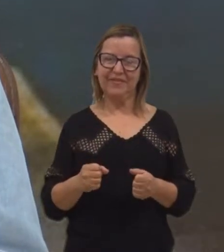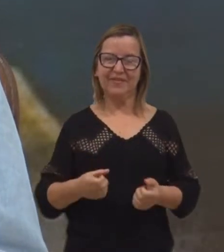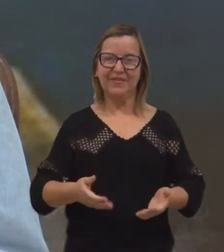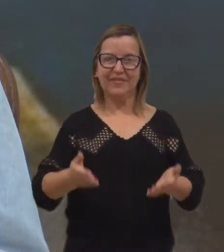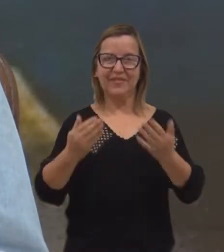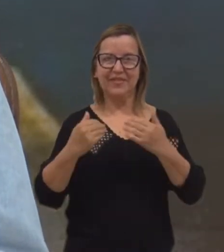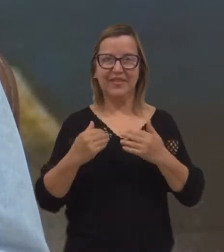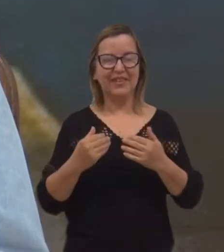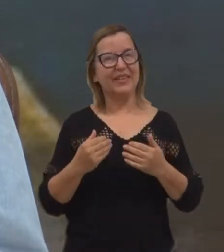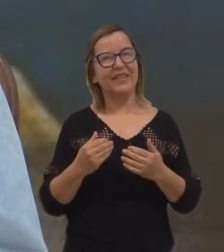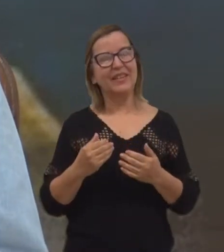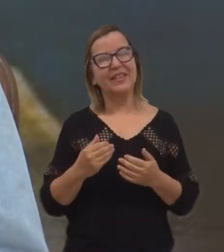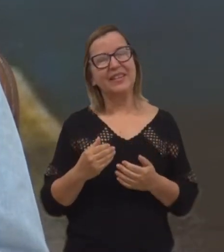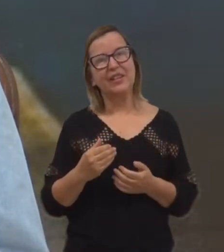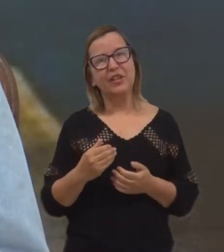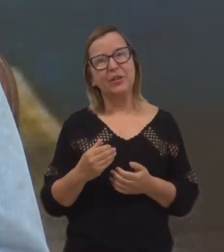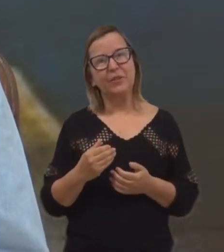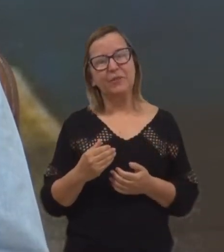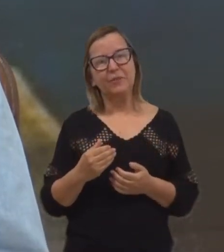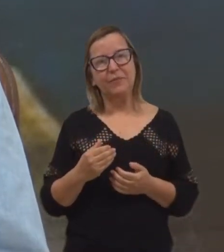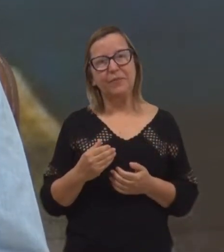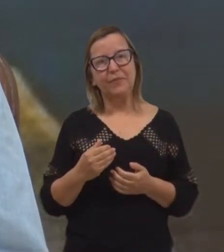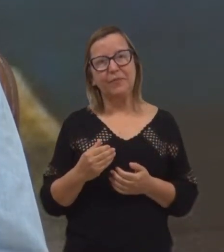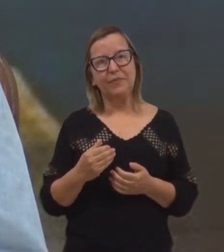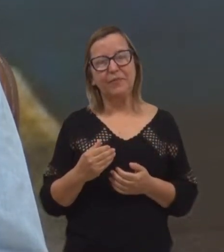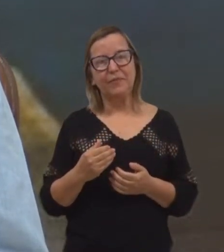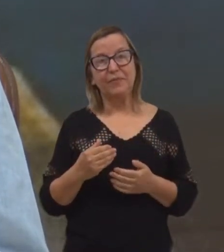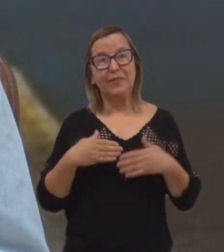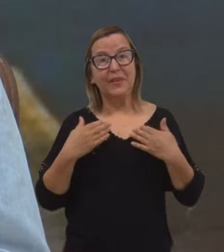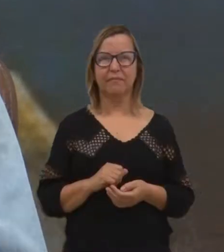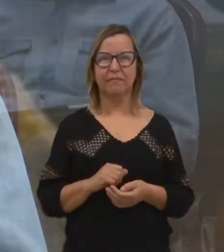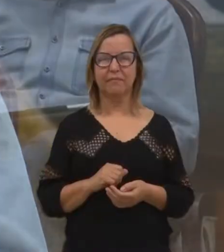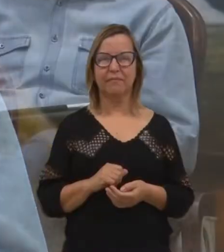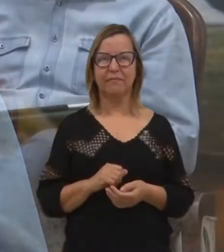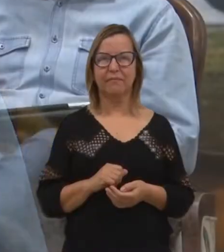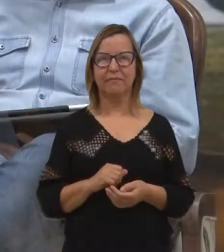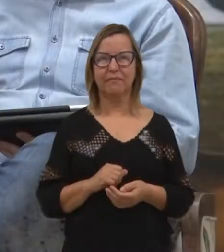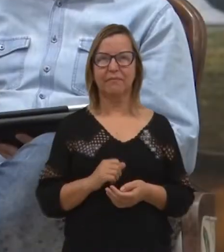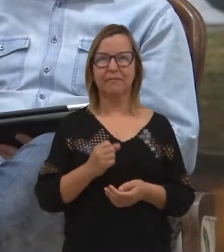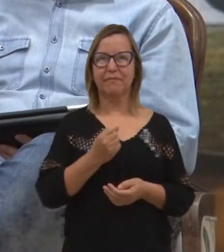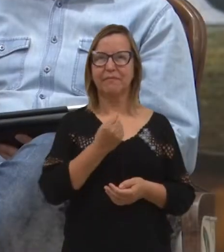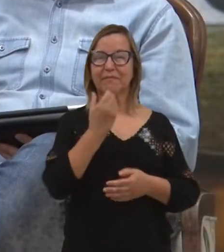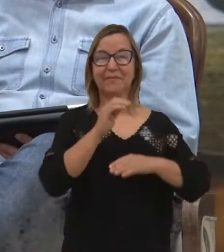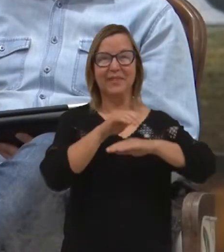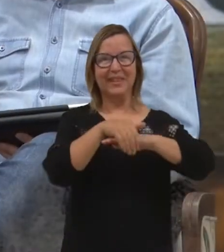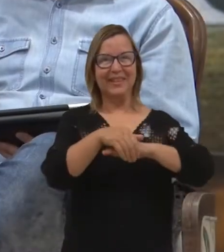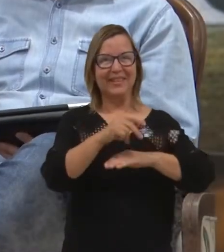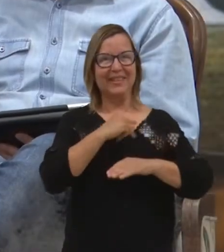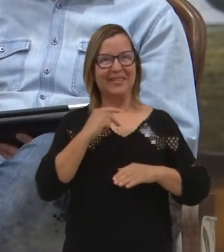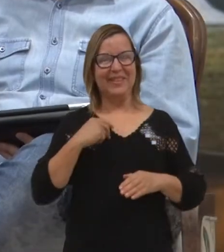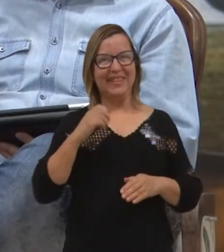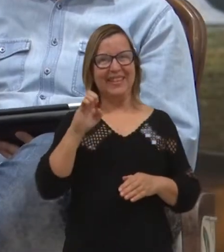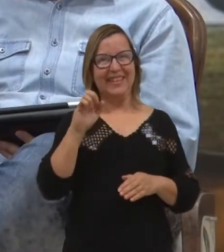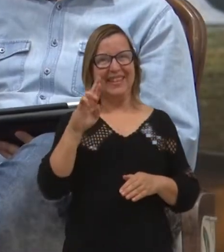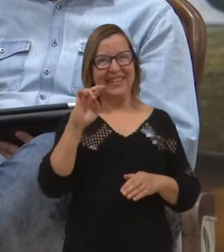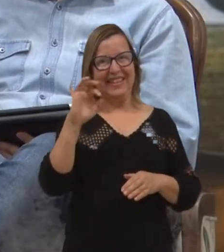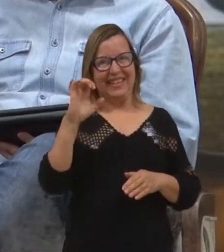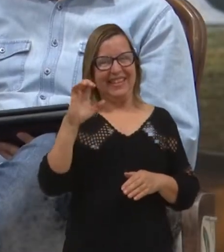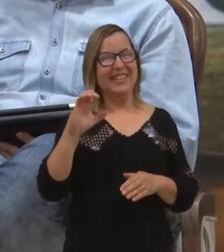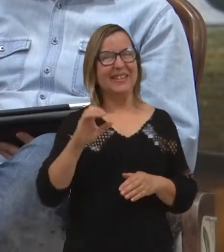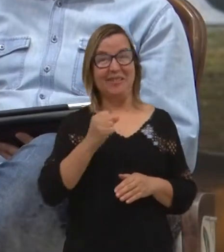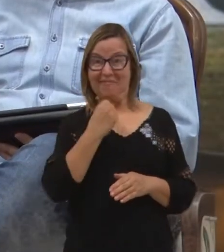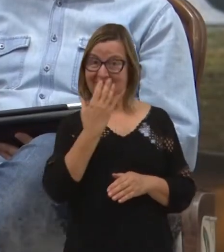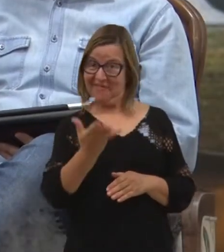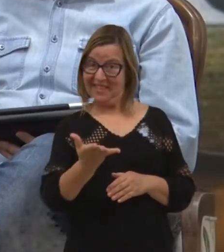dar novamente a condição de estarmos diante do Pai. Boa noite, pastor Eric, tudo bem com você? Tudo